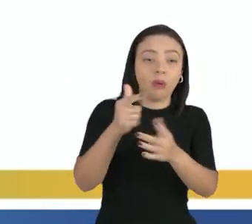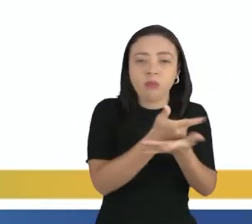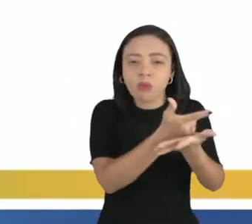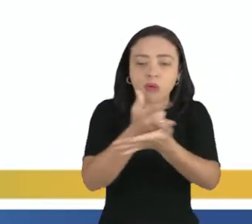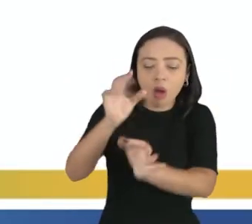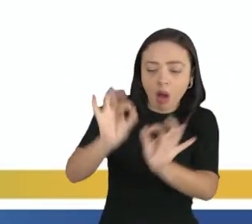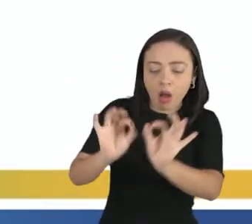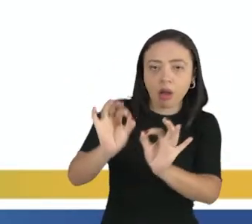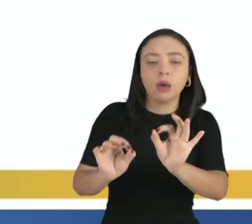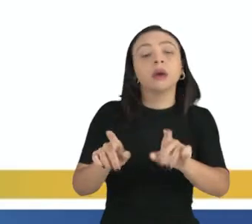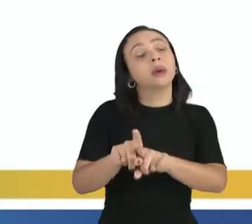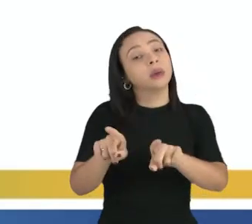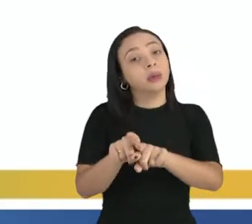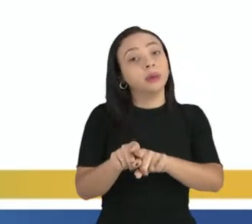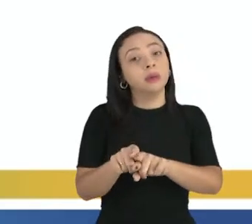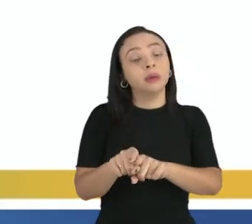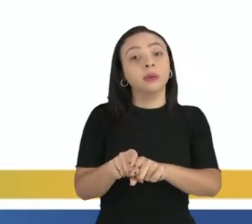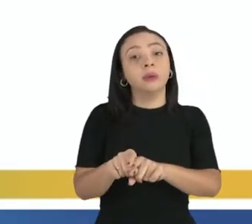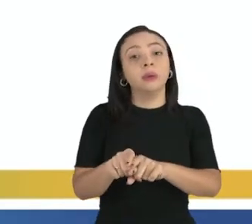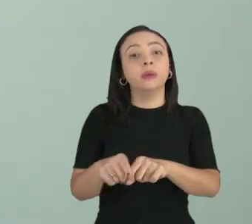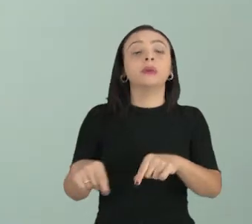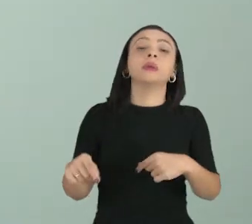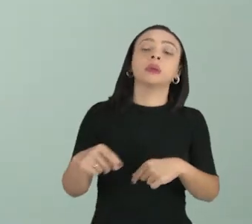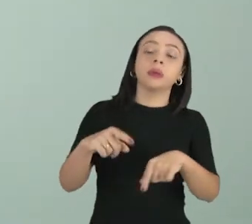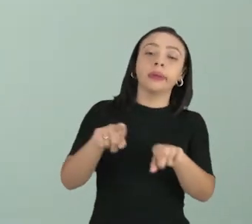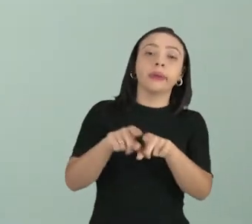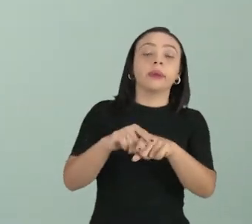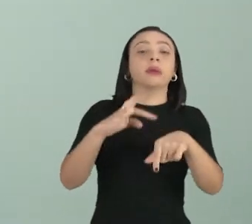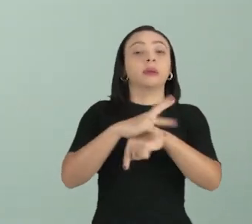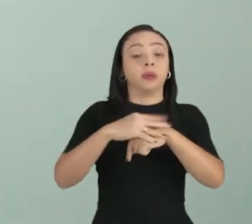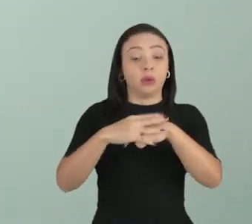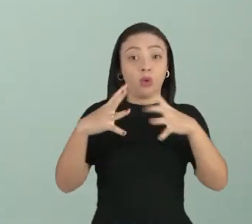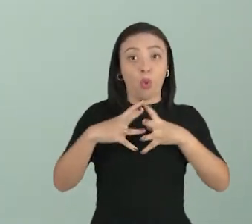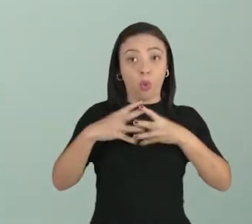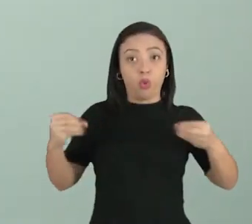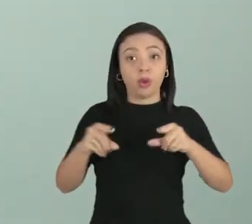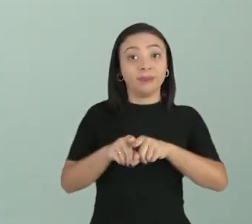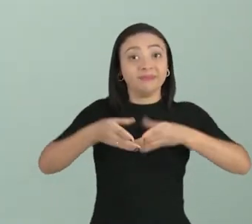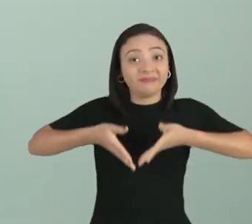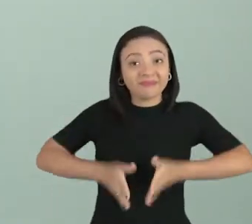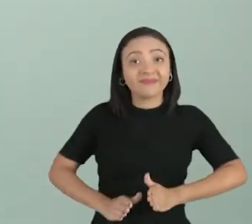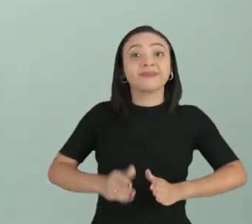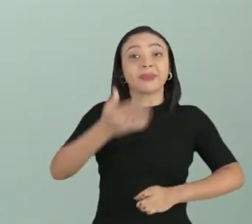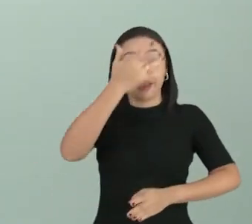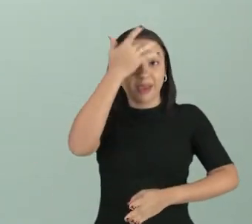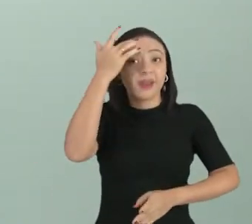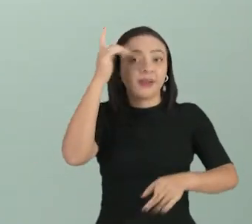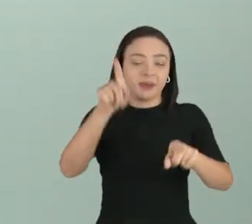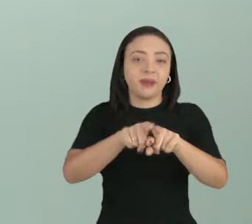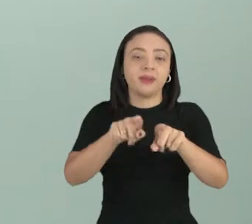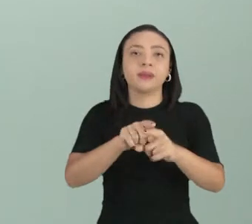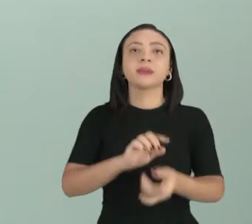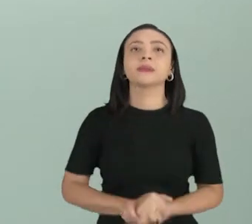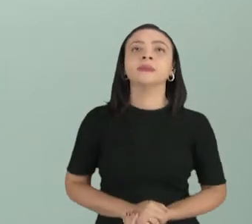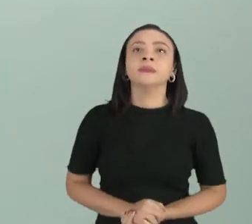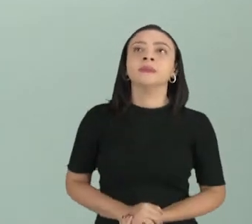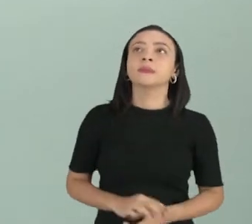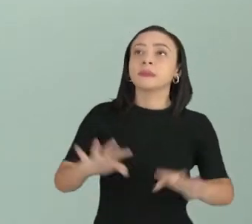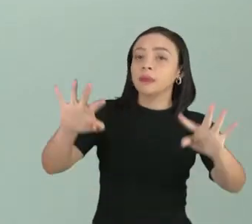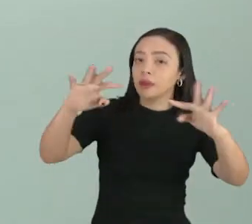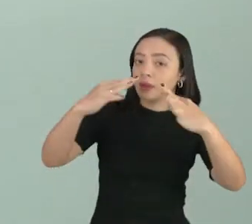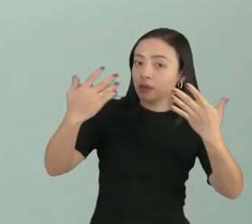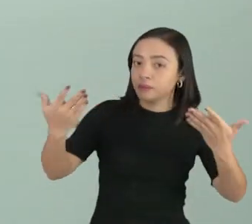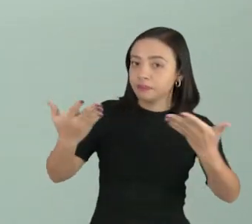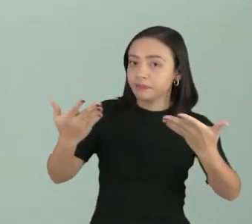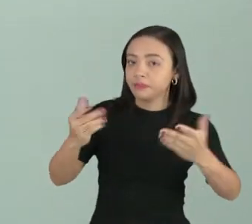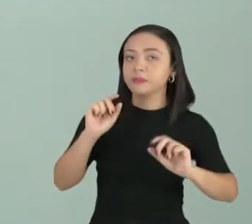guerra ou ainda para a cura de doenças, o nascimento de pessoas, ok? E eu quero que vocês observem comigo